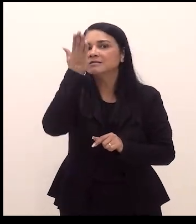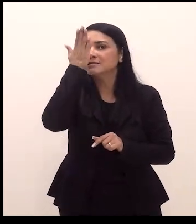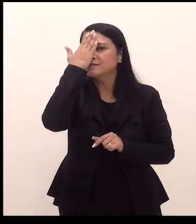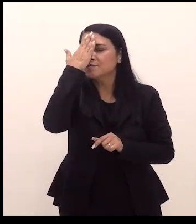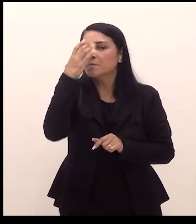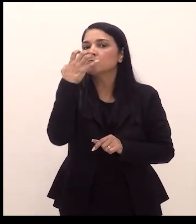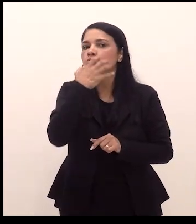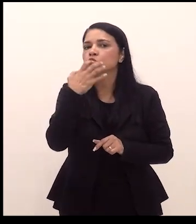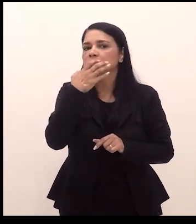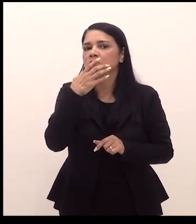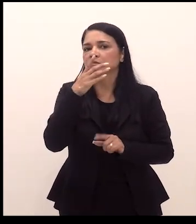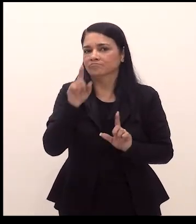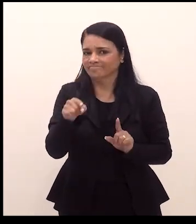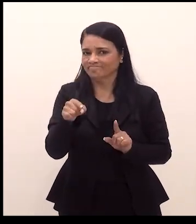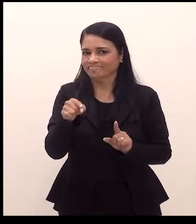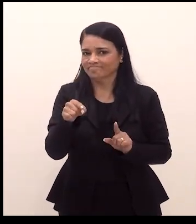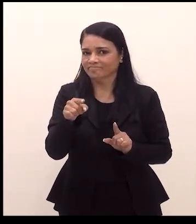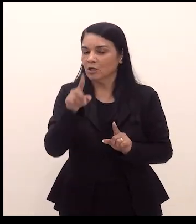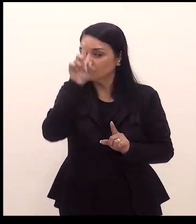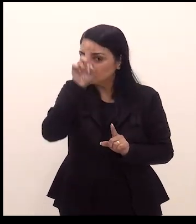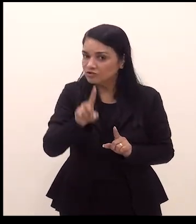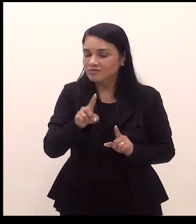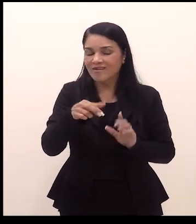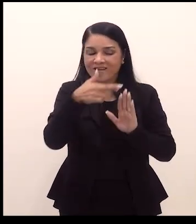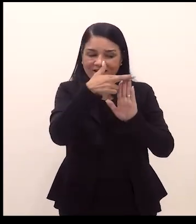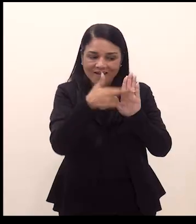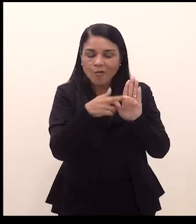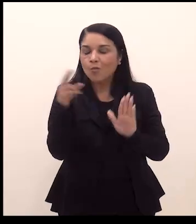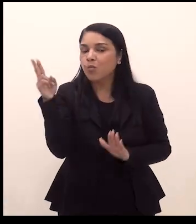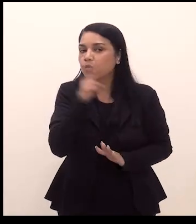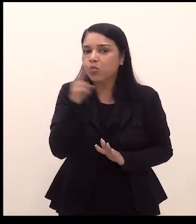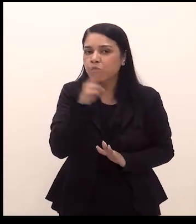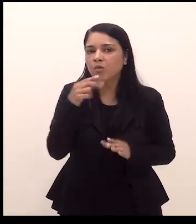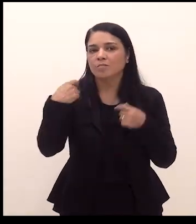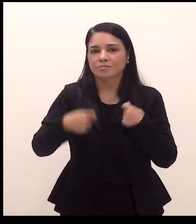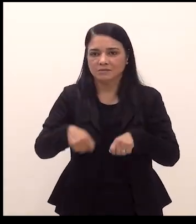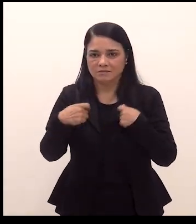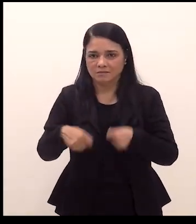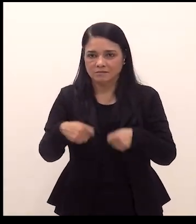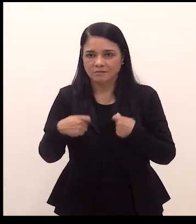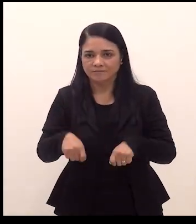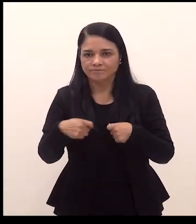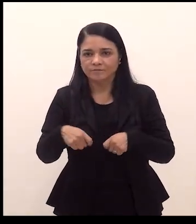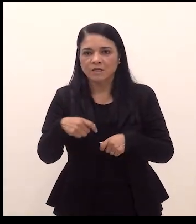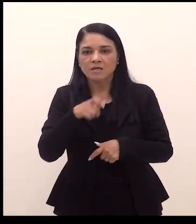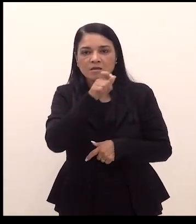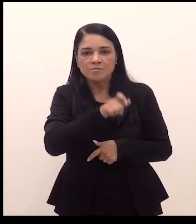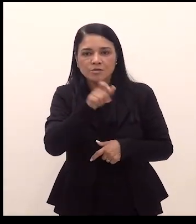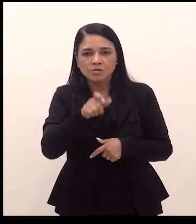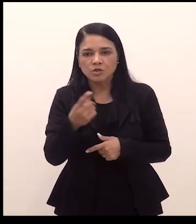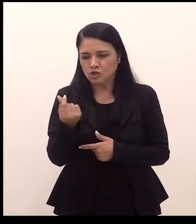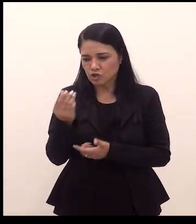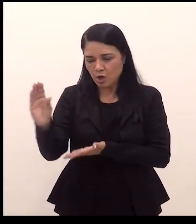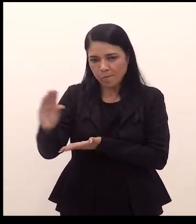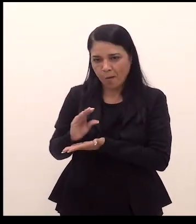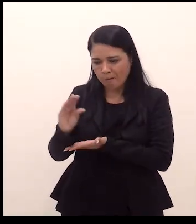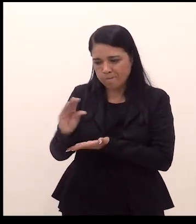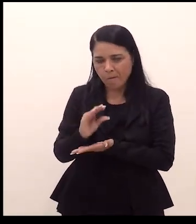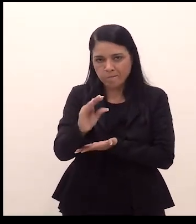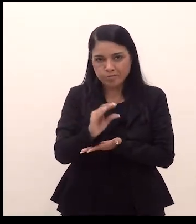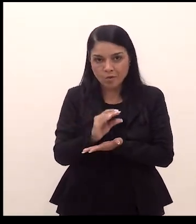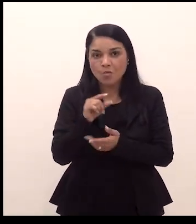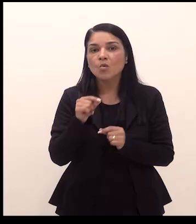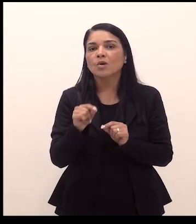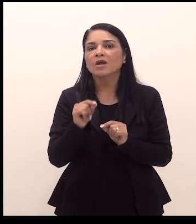saber o que elas estão escutando. Uhum. Então, eu acho que a regulamentação ela é urgente e precisa ser feita. Tem muita gente